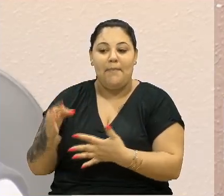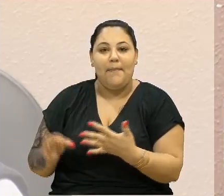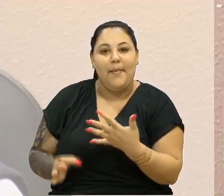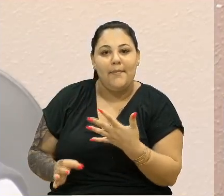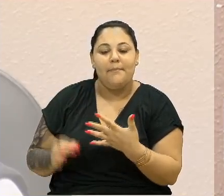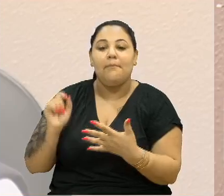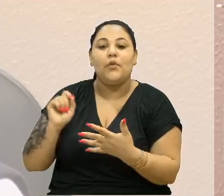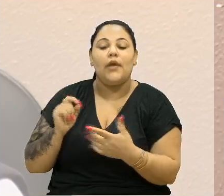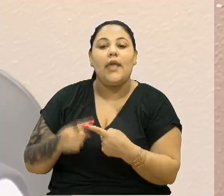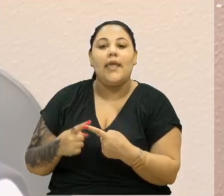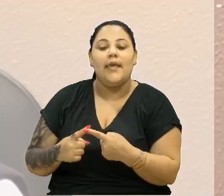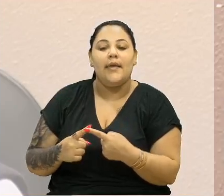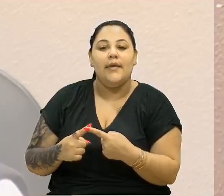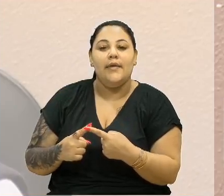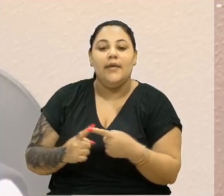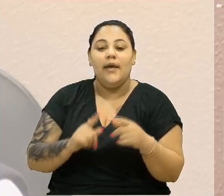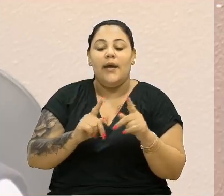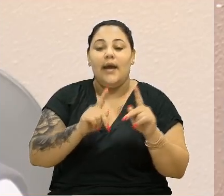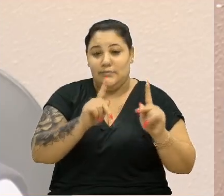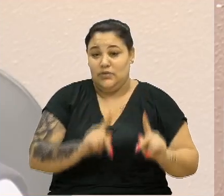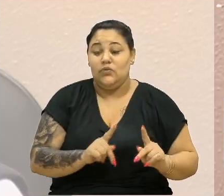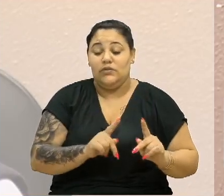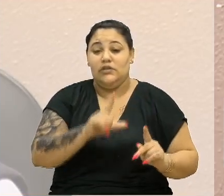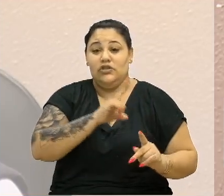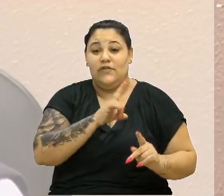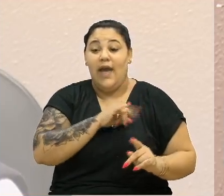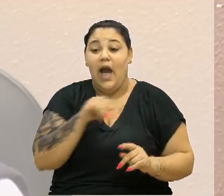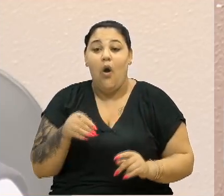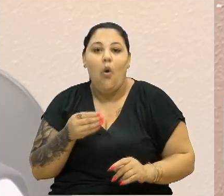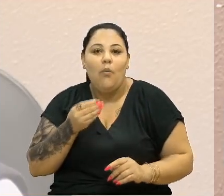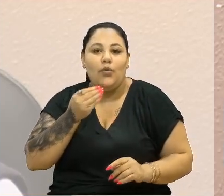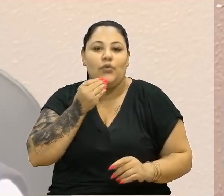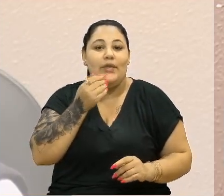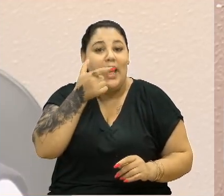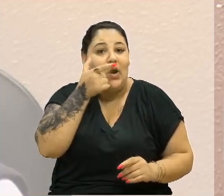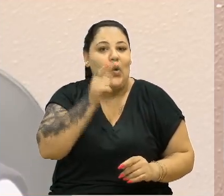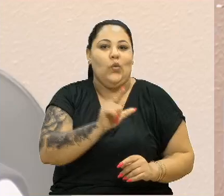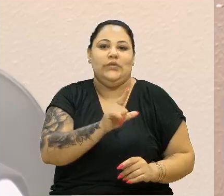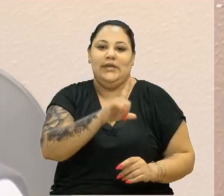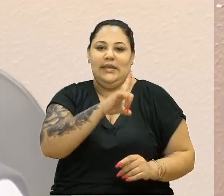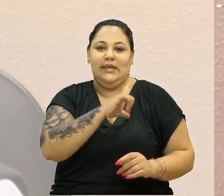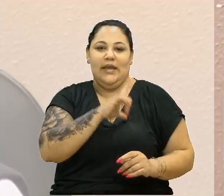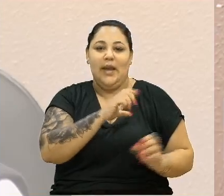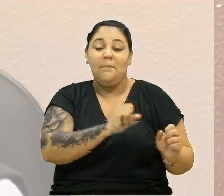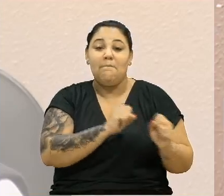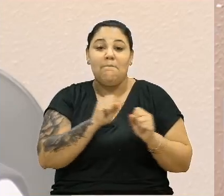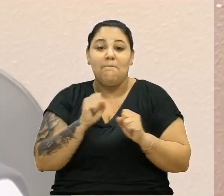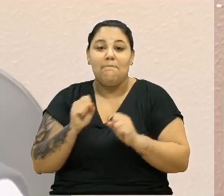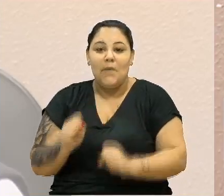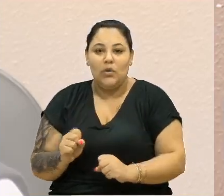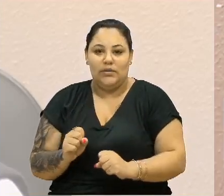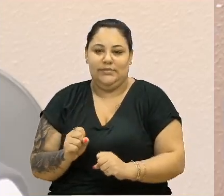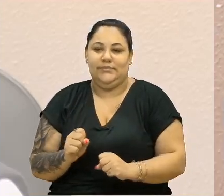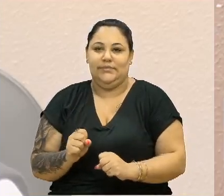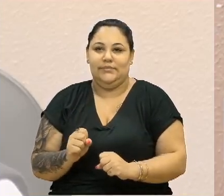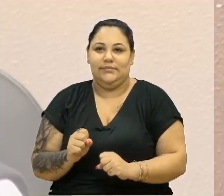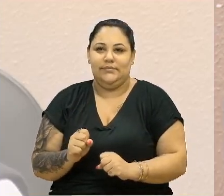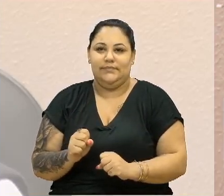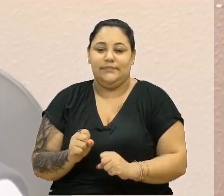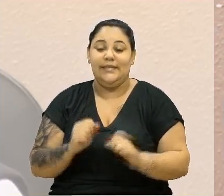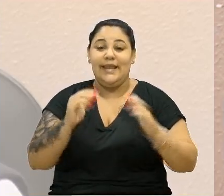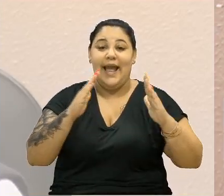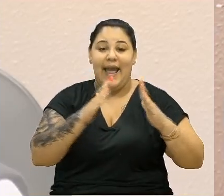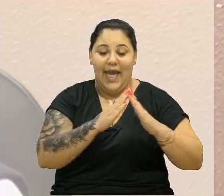então, as pessoas que tiverem a oportunidade de poderem estar instaladas na sua casa